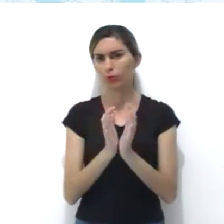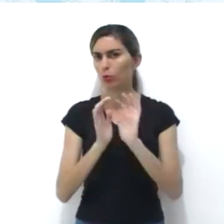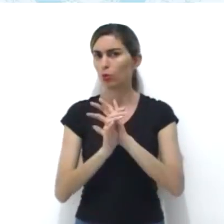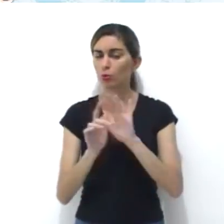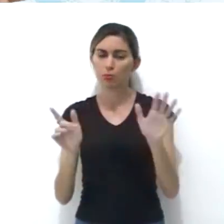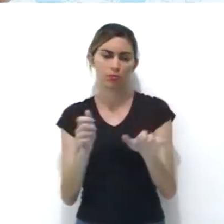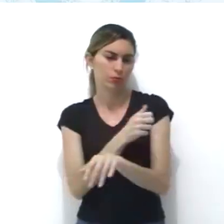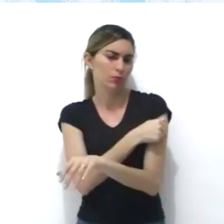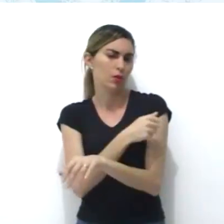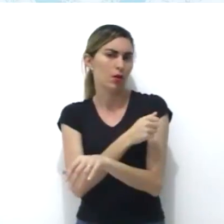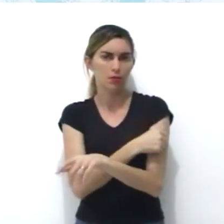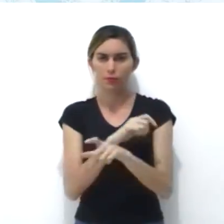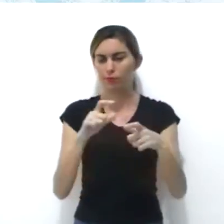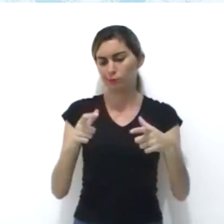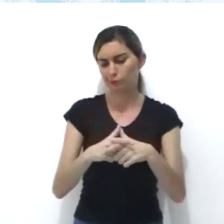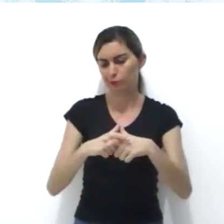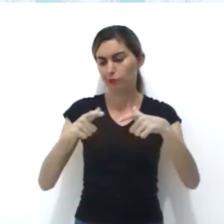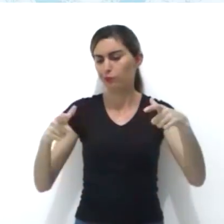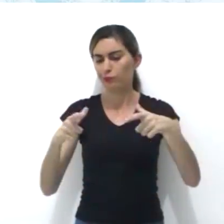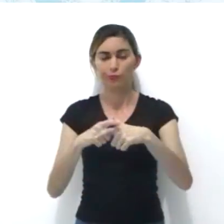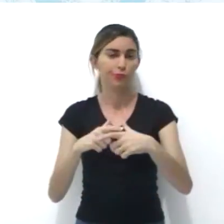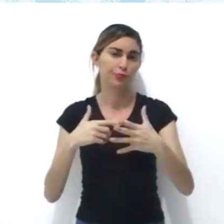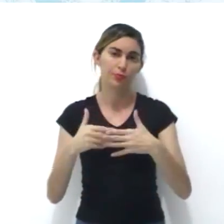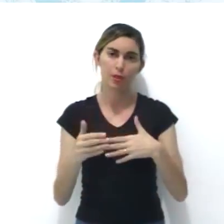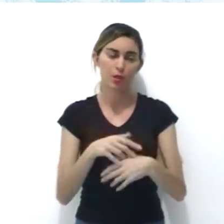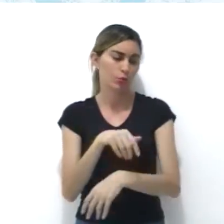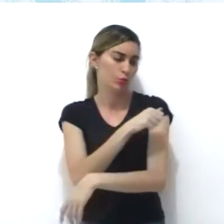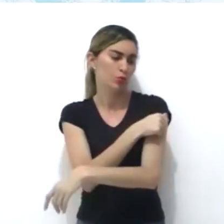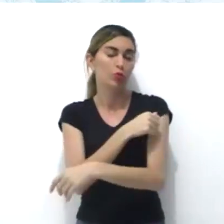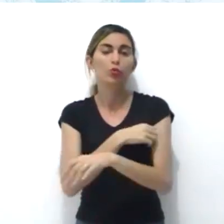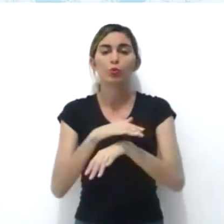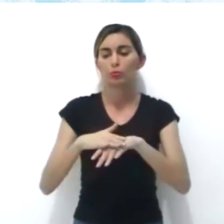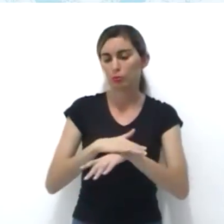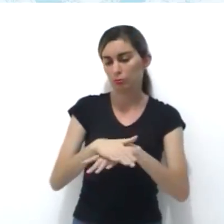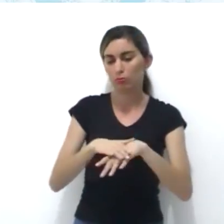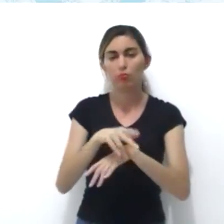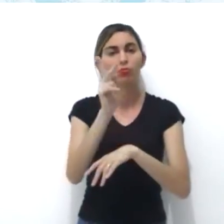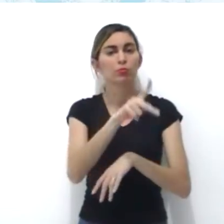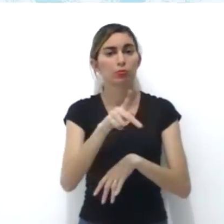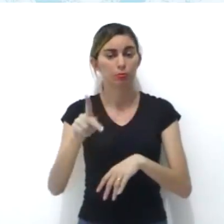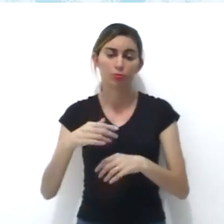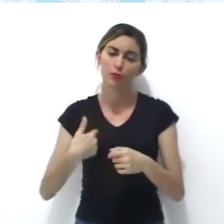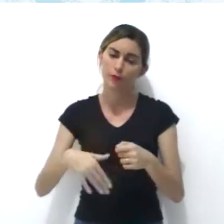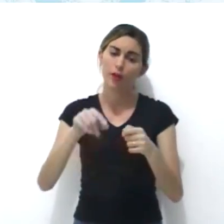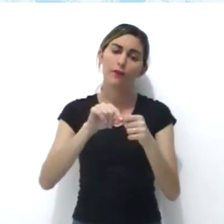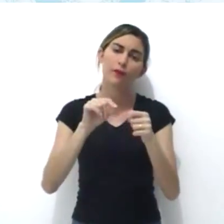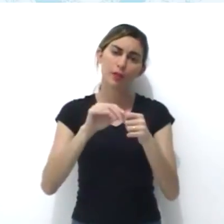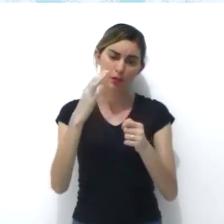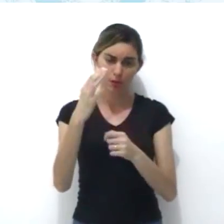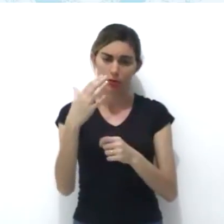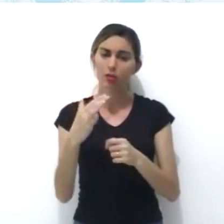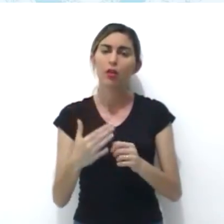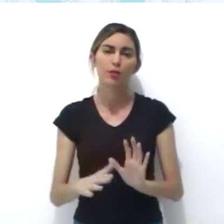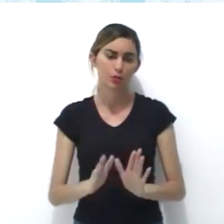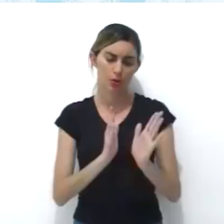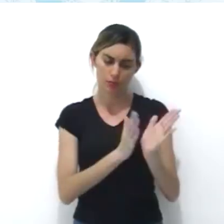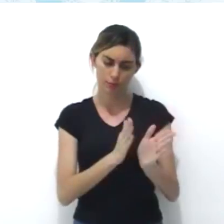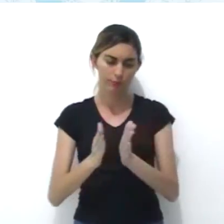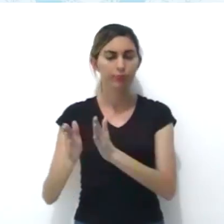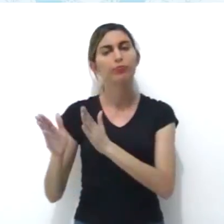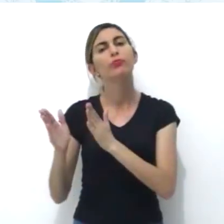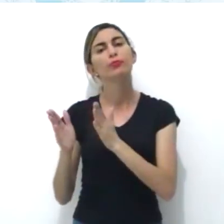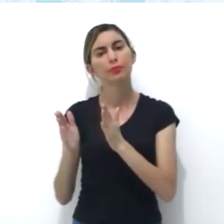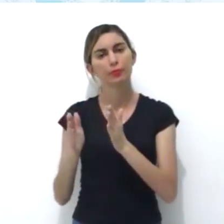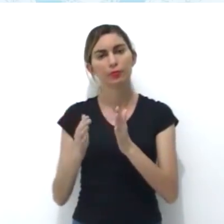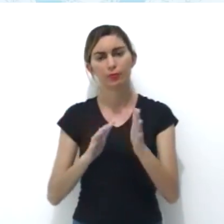grupo grande de alunos, um grupo razoável de alunos, que vai conversar com o professor e vai fazer ciências ali de uma forma